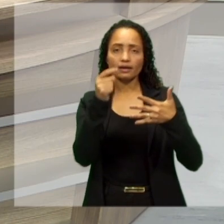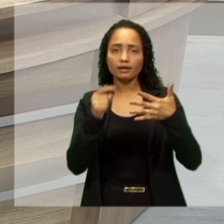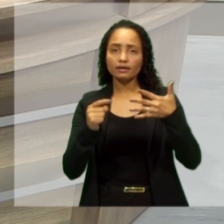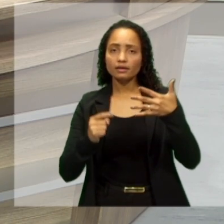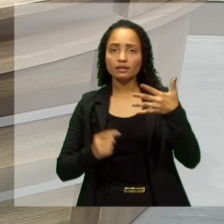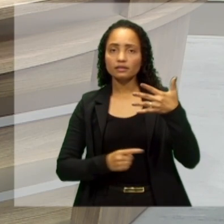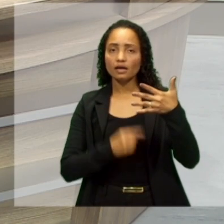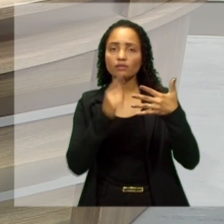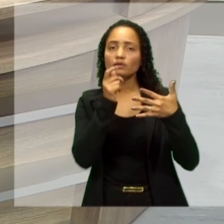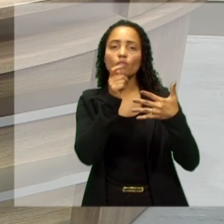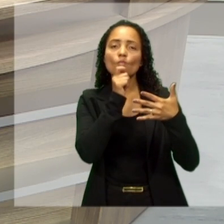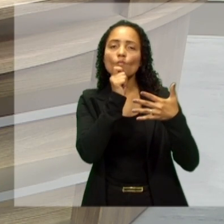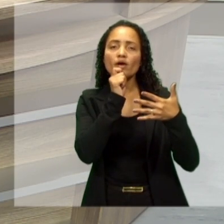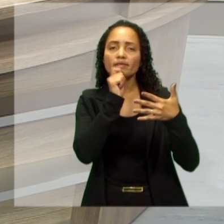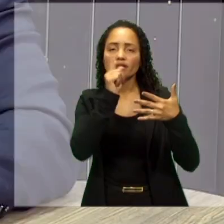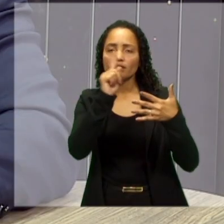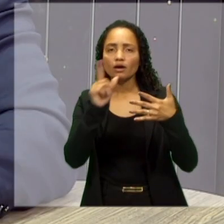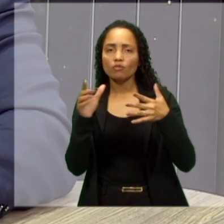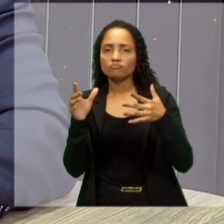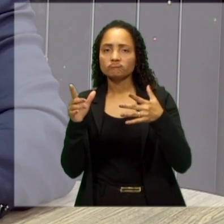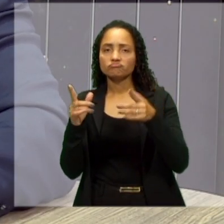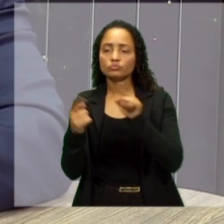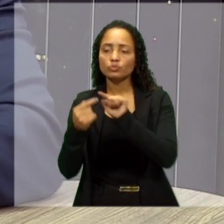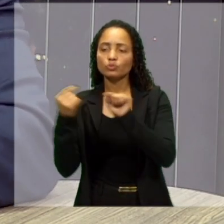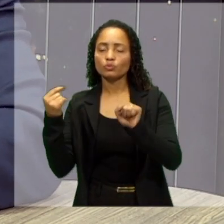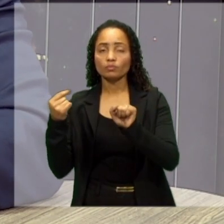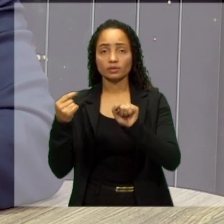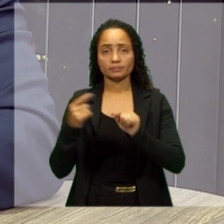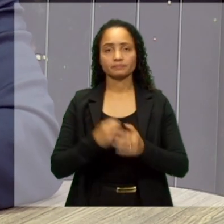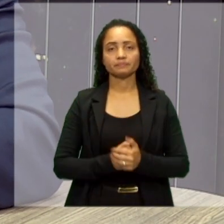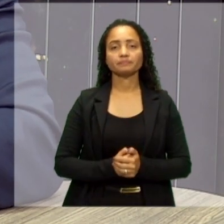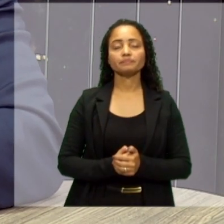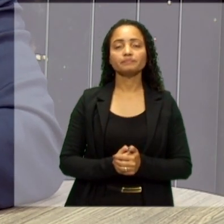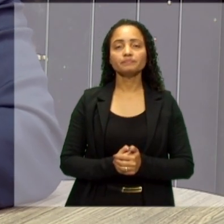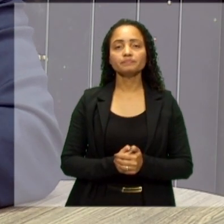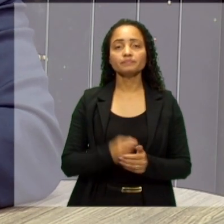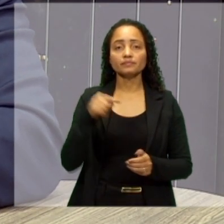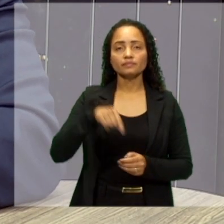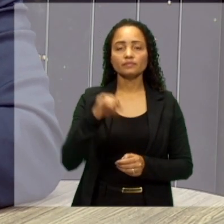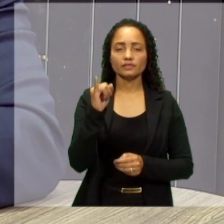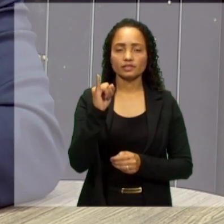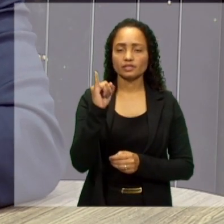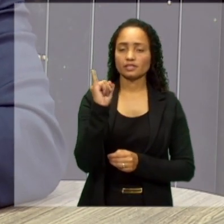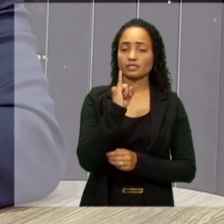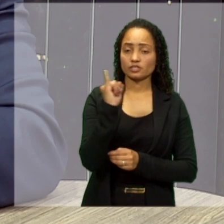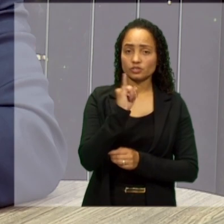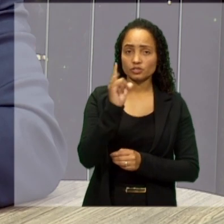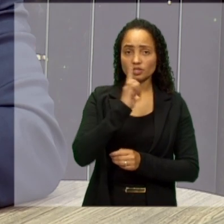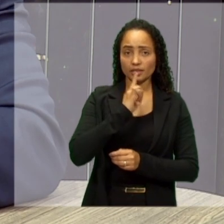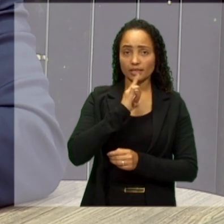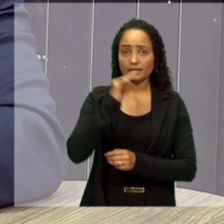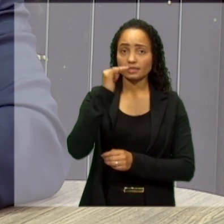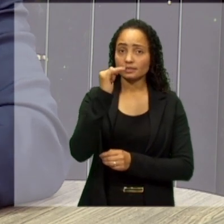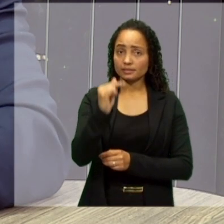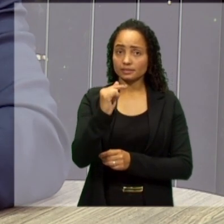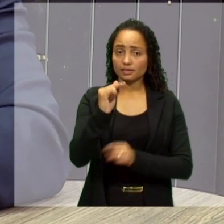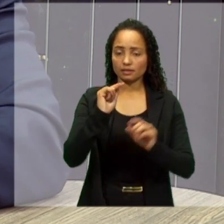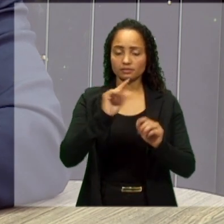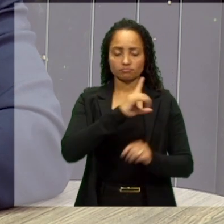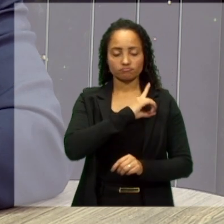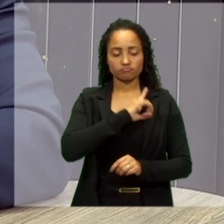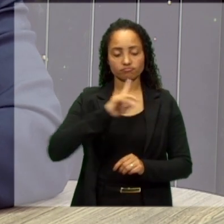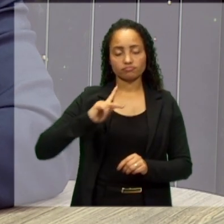atendido nesse caso? Em Itajaí, nós contamos com 7 defensorias públicas. As 7 defensorias públicas